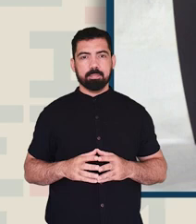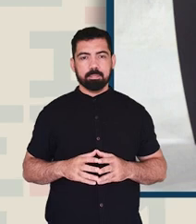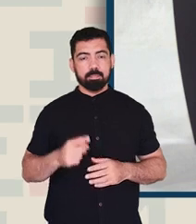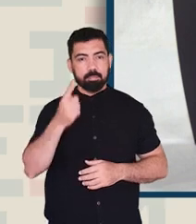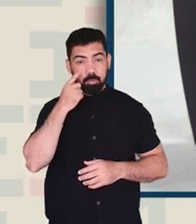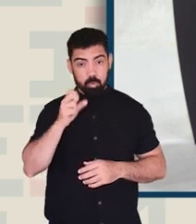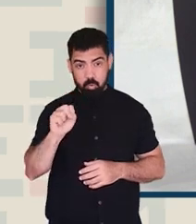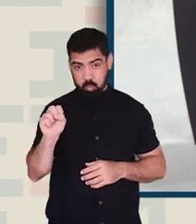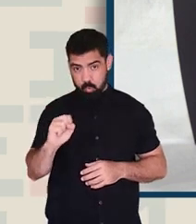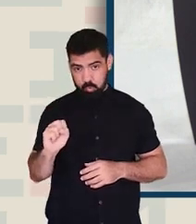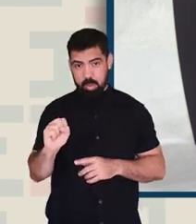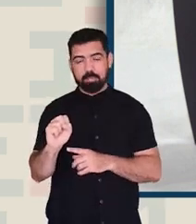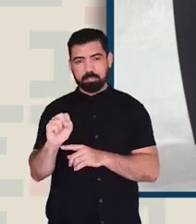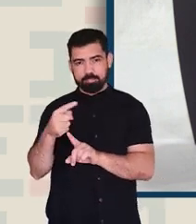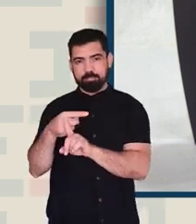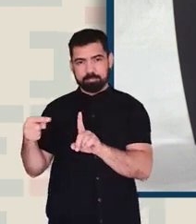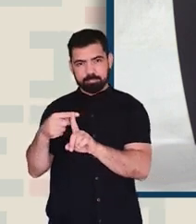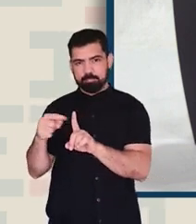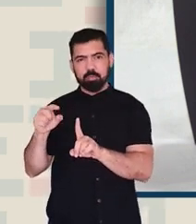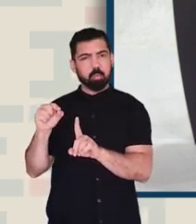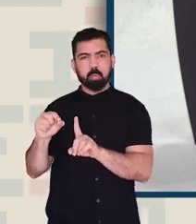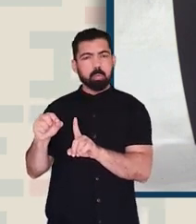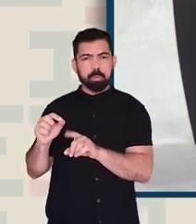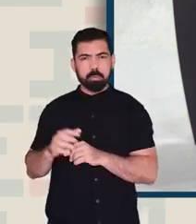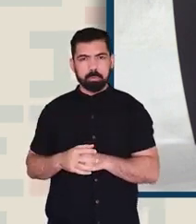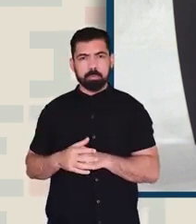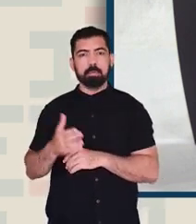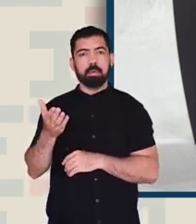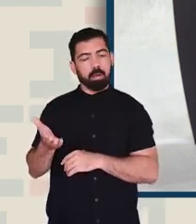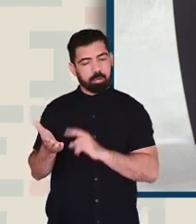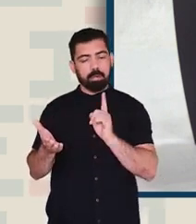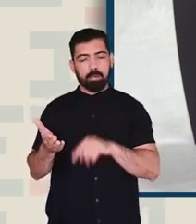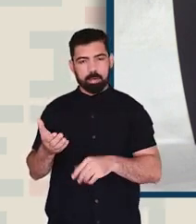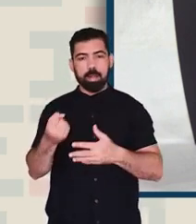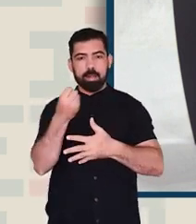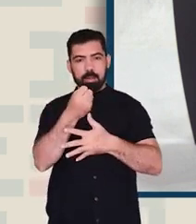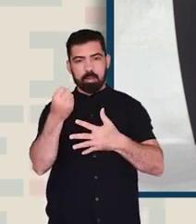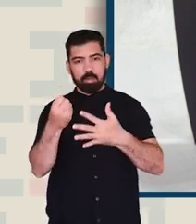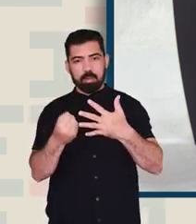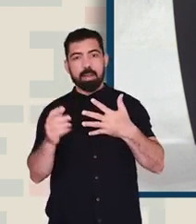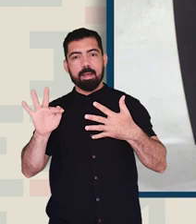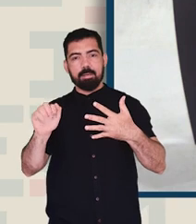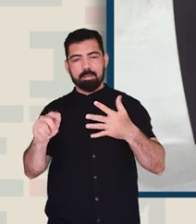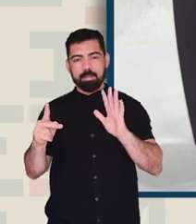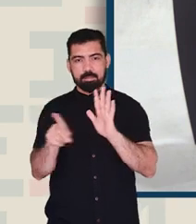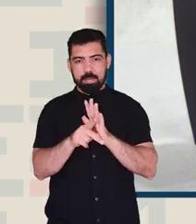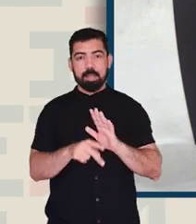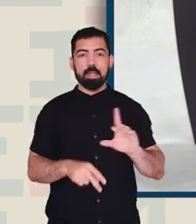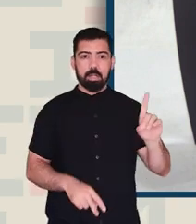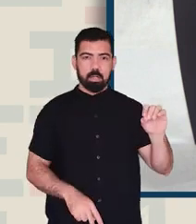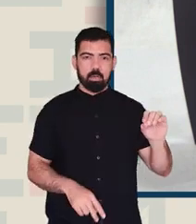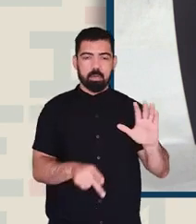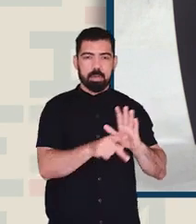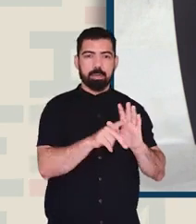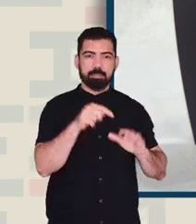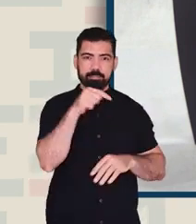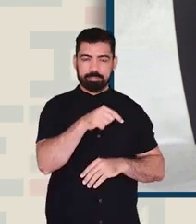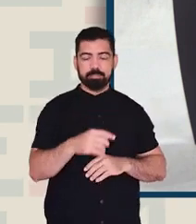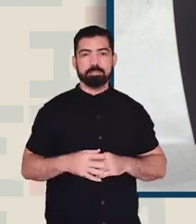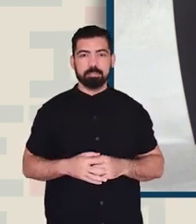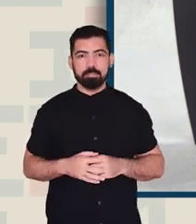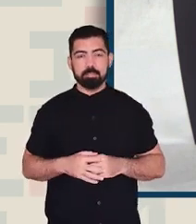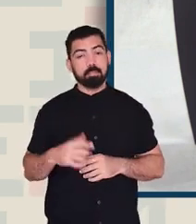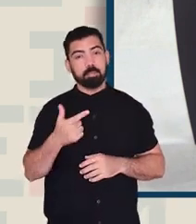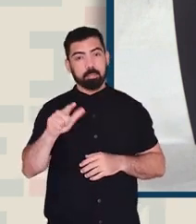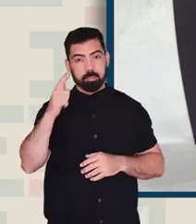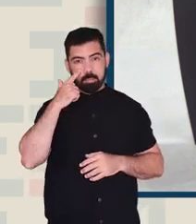Esse oitavo parcial, ele também é uma nota Fá real, né? Uma nota Dó da trompa em Fá.